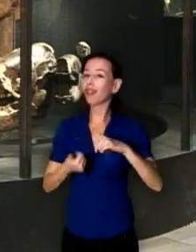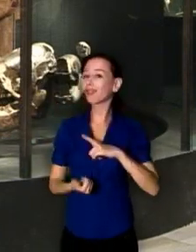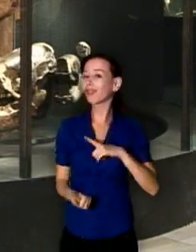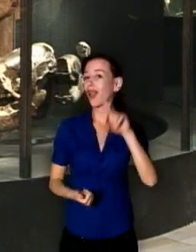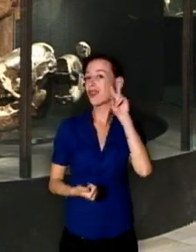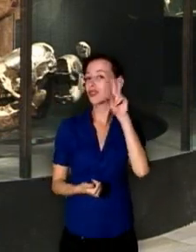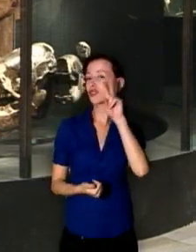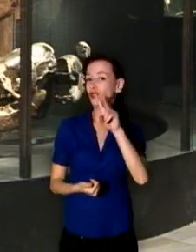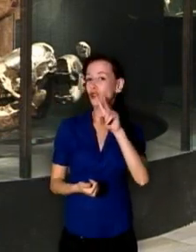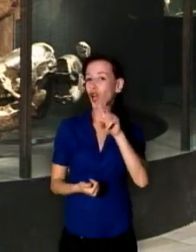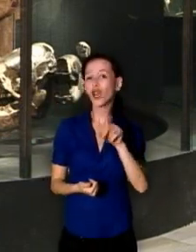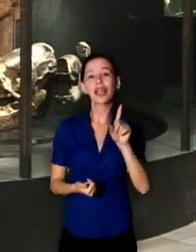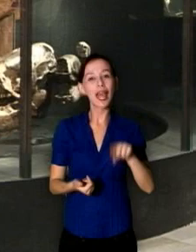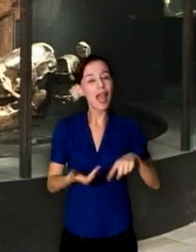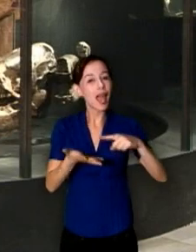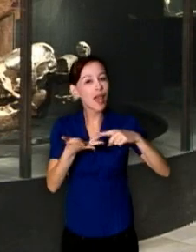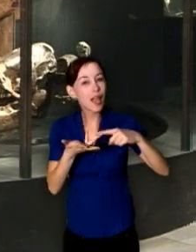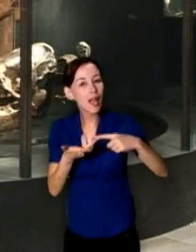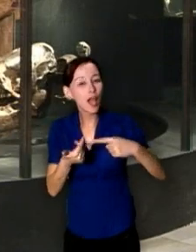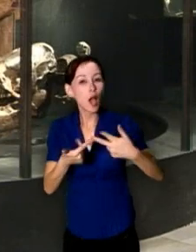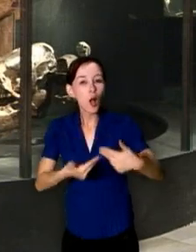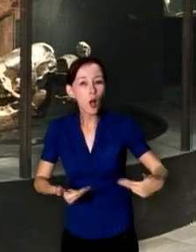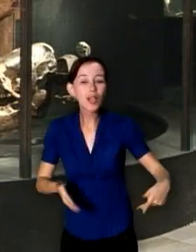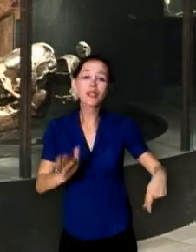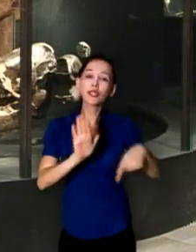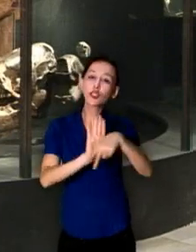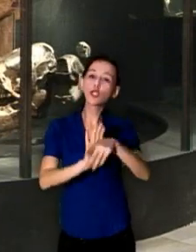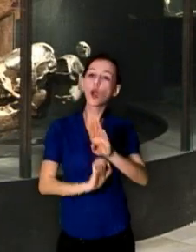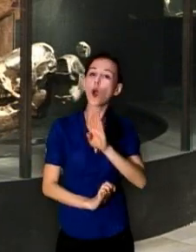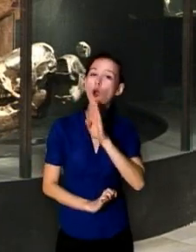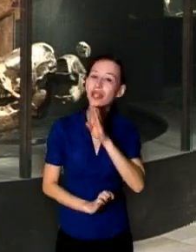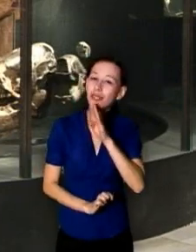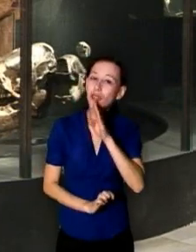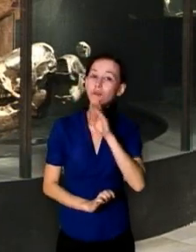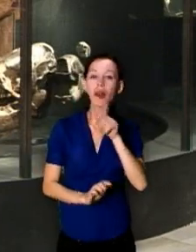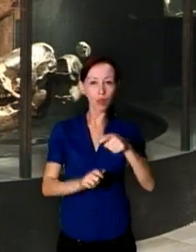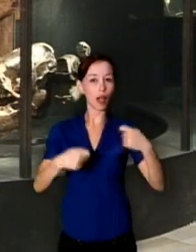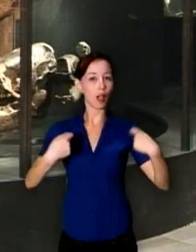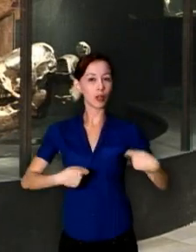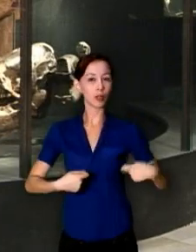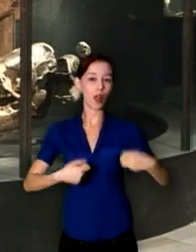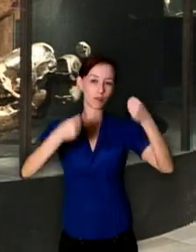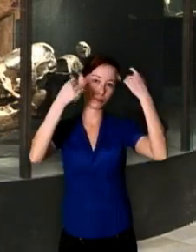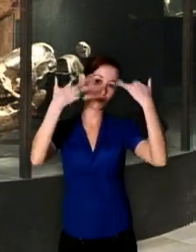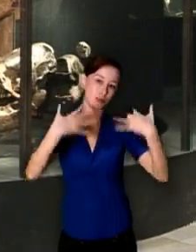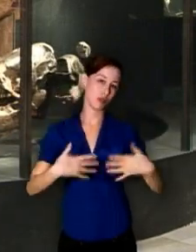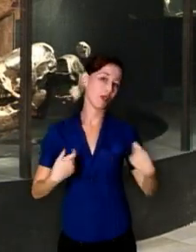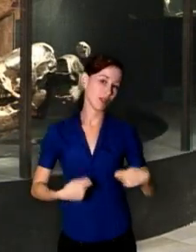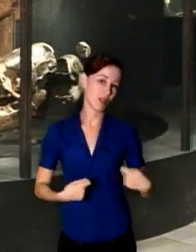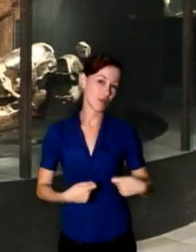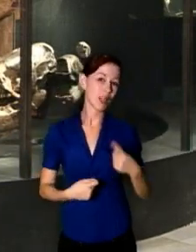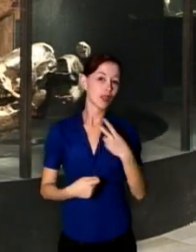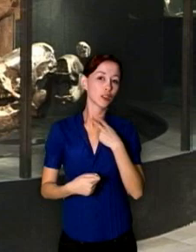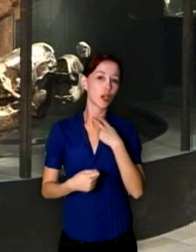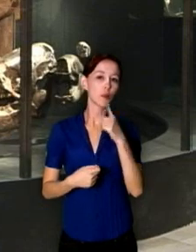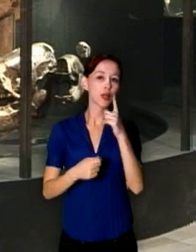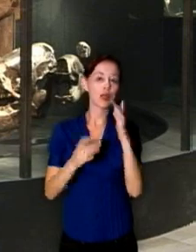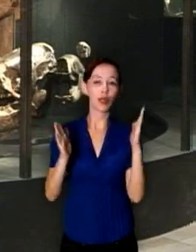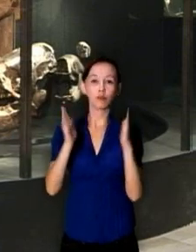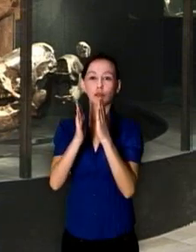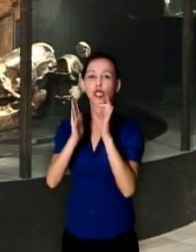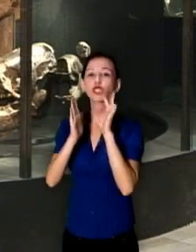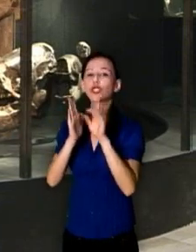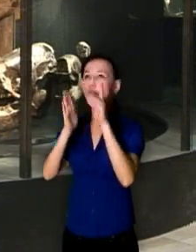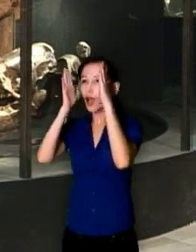uma gama de conhecimento que deve ser assambarcado, né? E não restrito